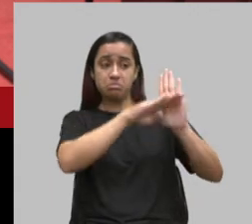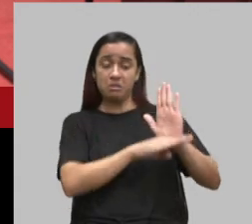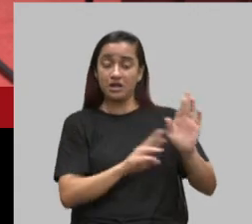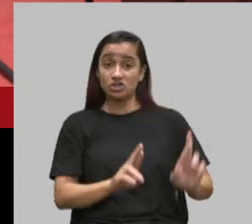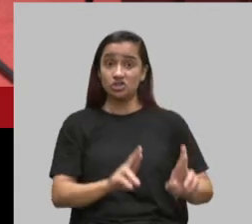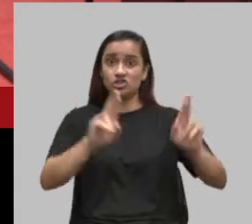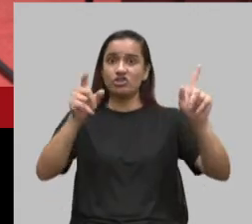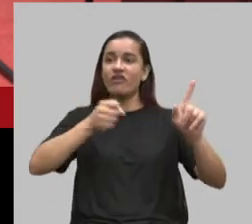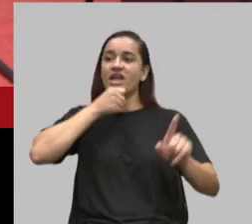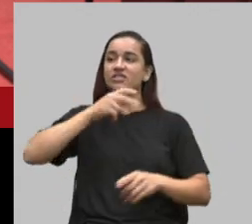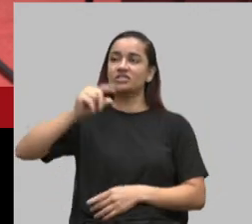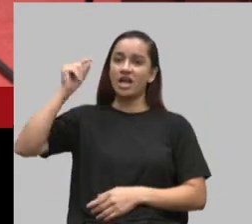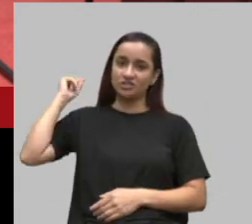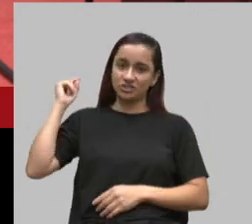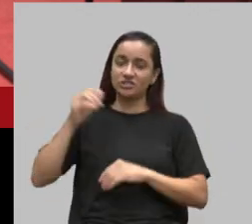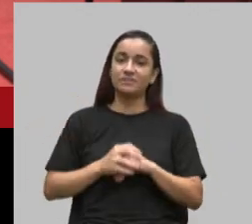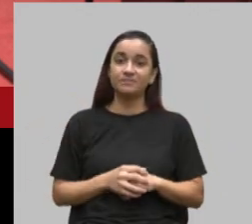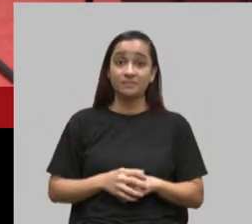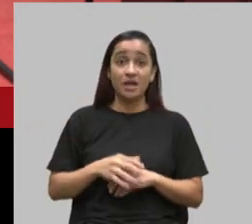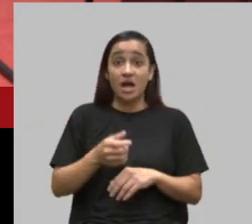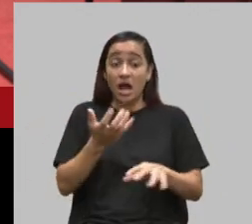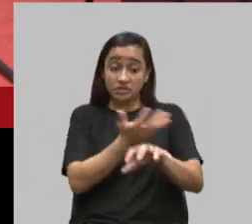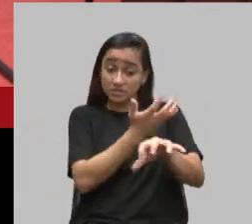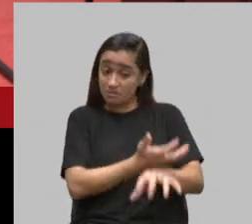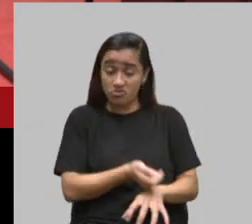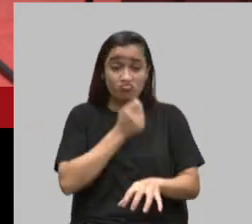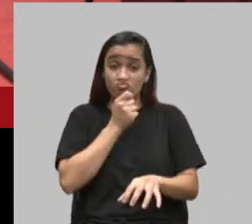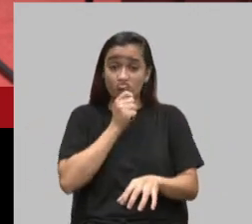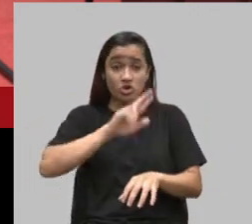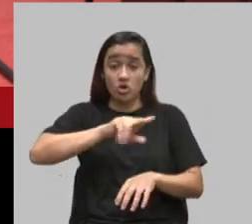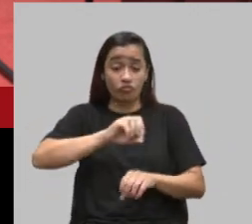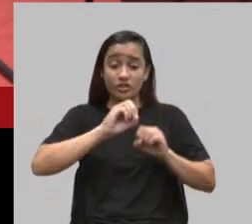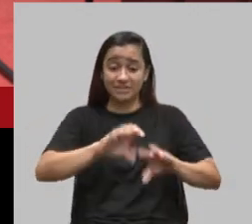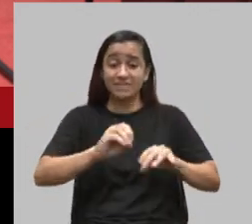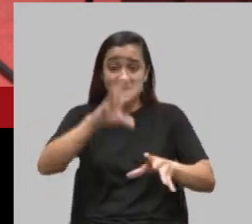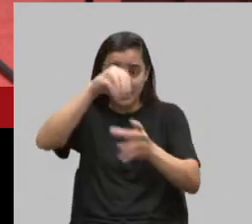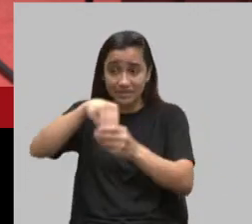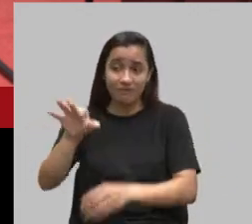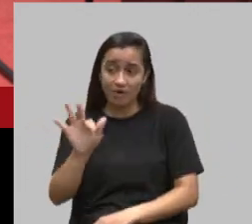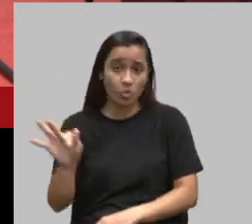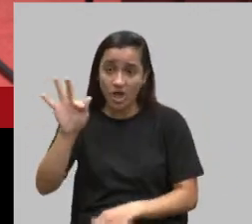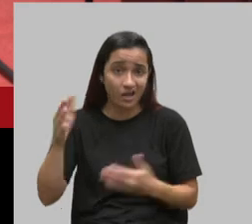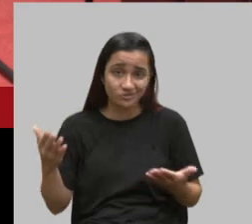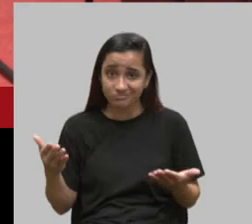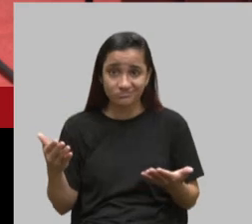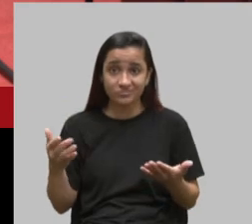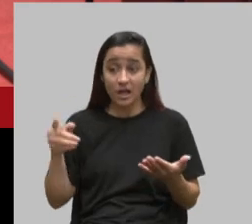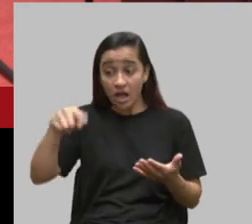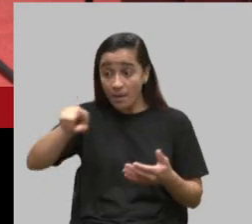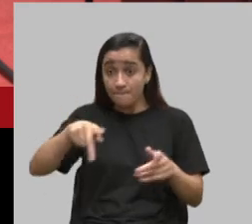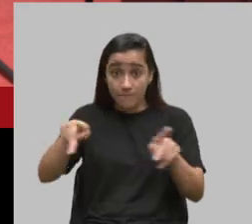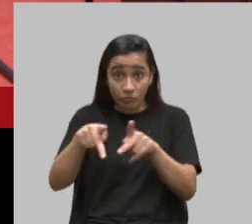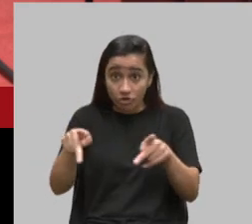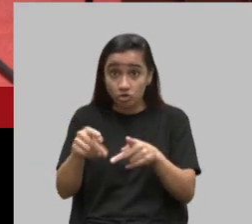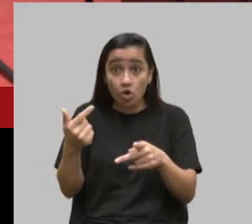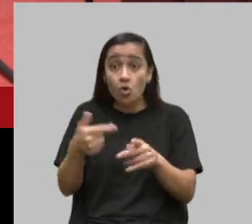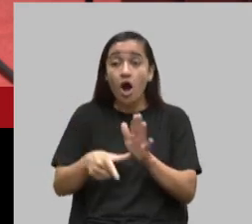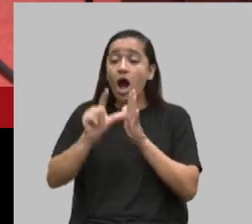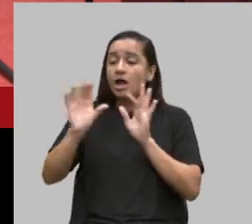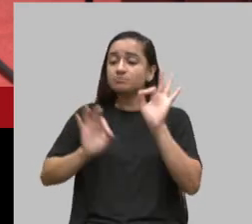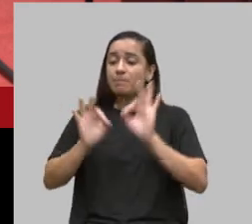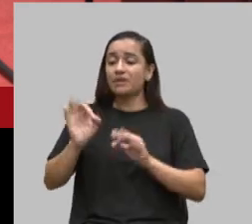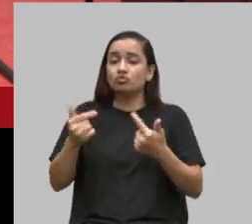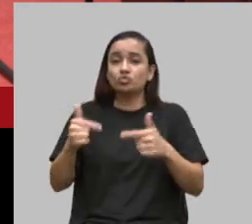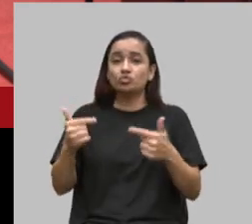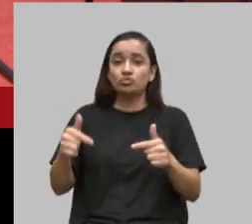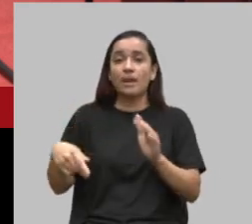matérias que não foram ensinadas talvez na Faculdade dos professores matérias que eles não estavam preparados para aplicar Essas matérias para nós